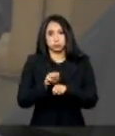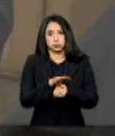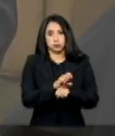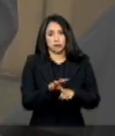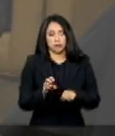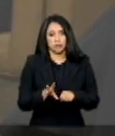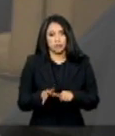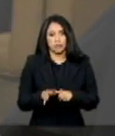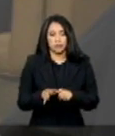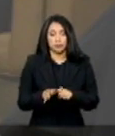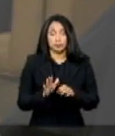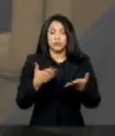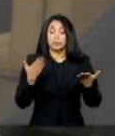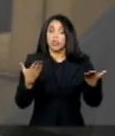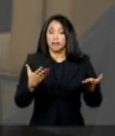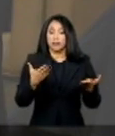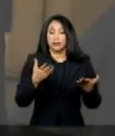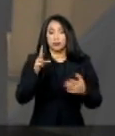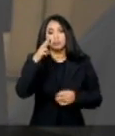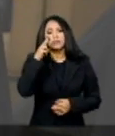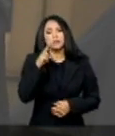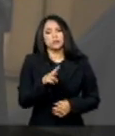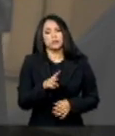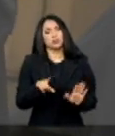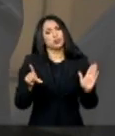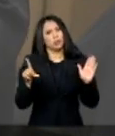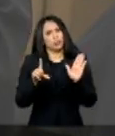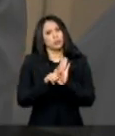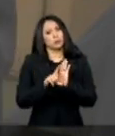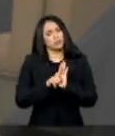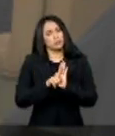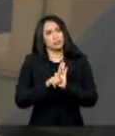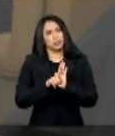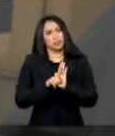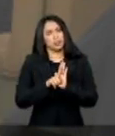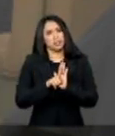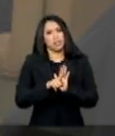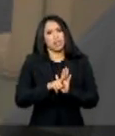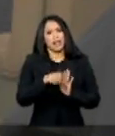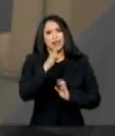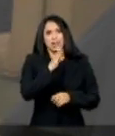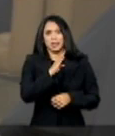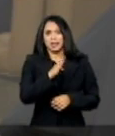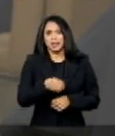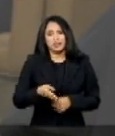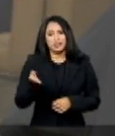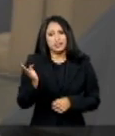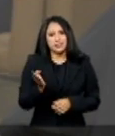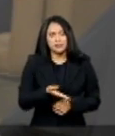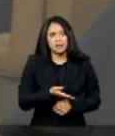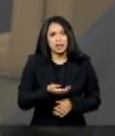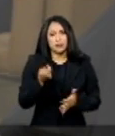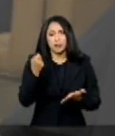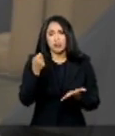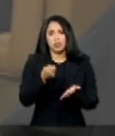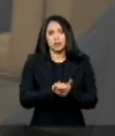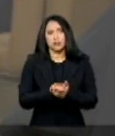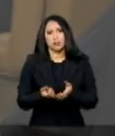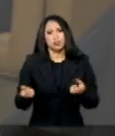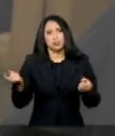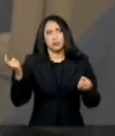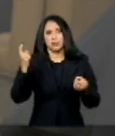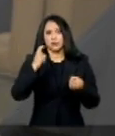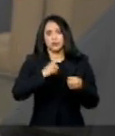então os senhores vejam que uma lei que veda a cobrança de taxa de religação tá subvertendo toda a política